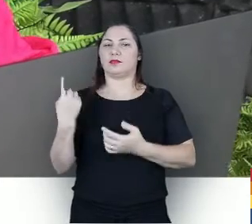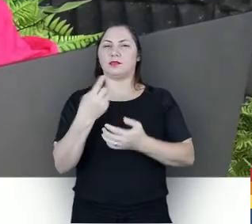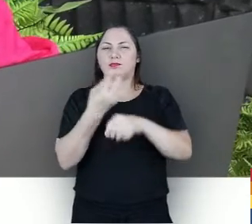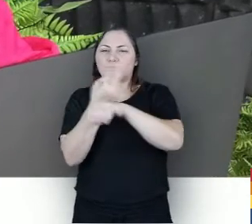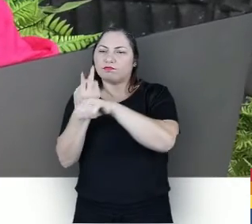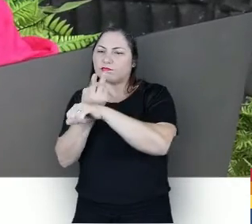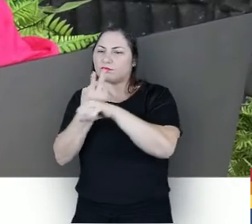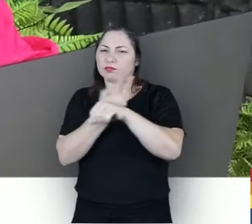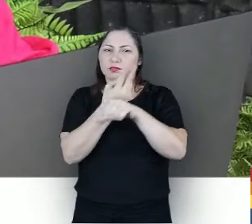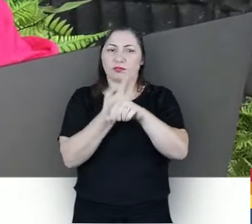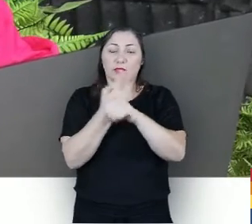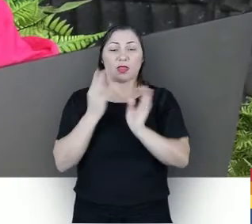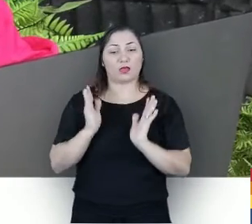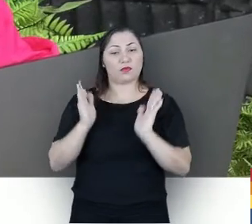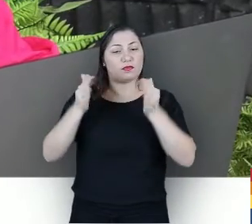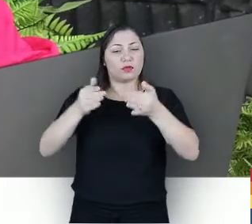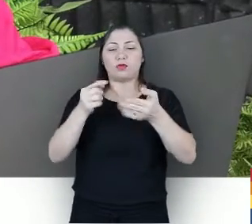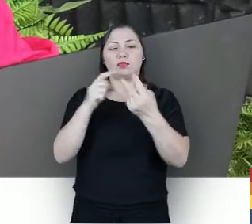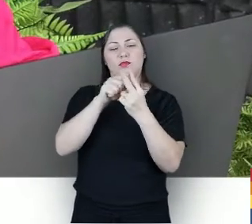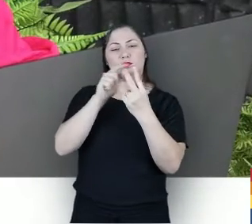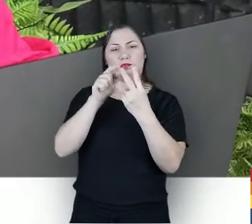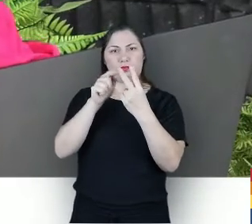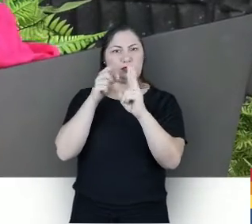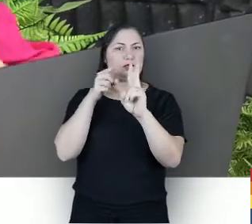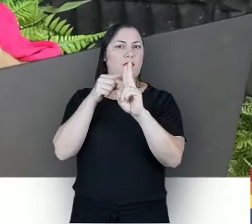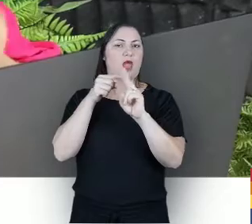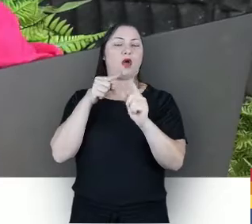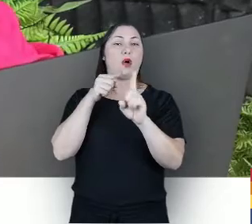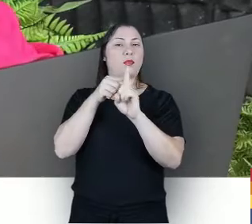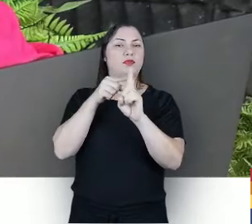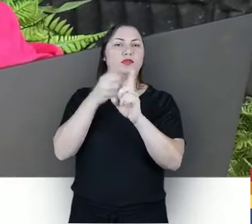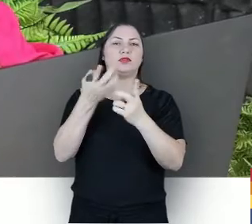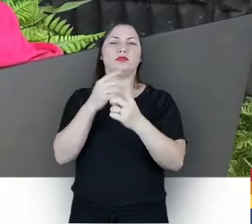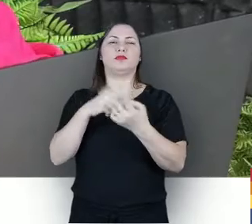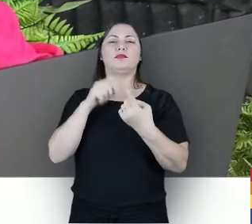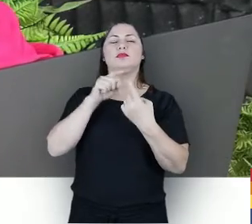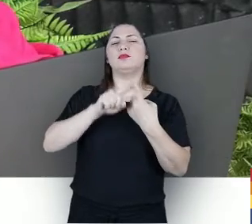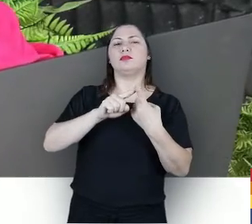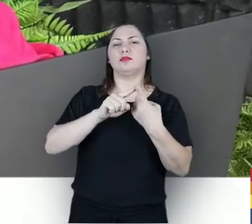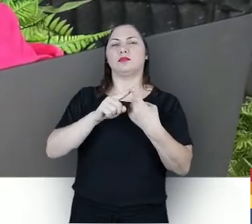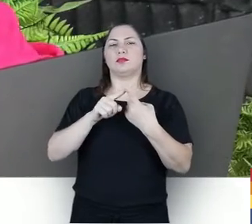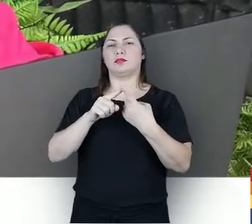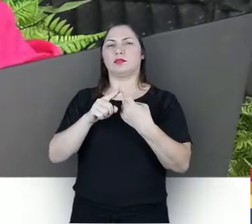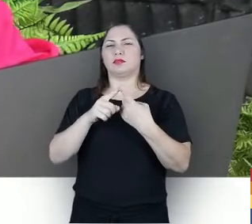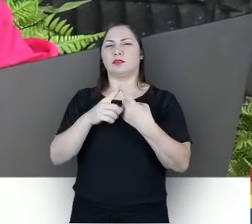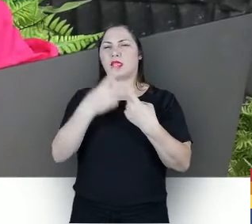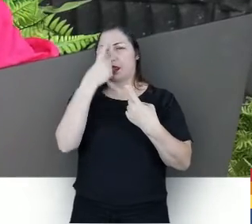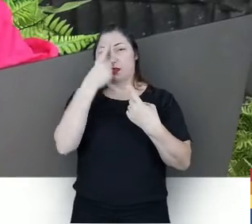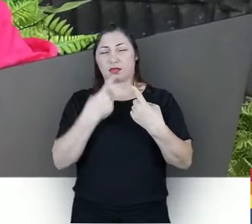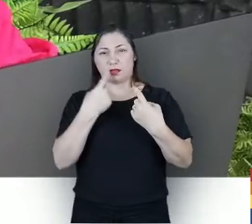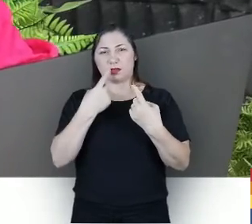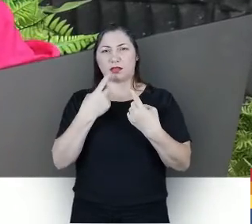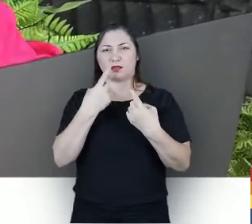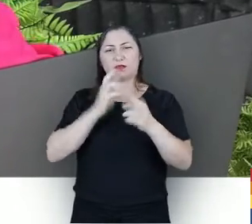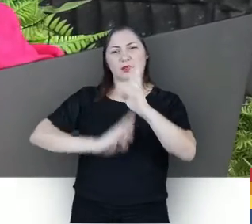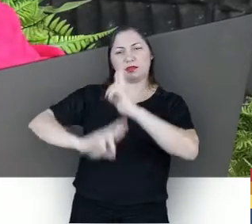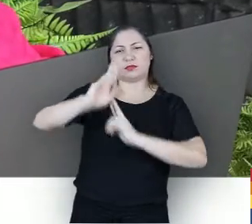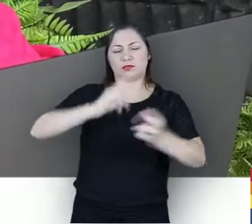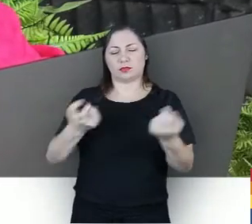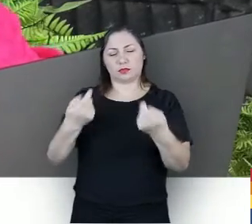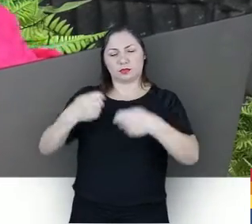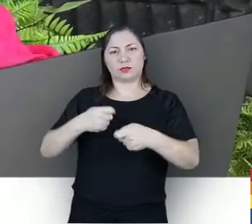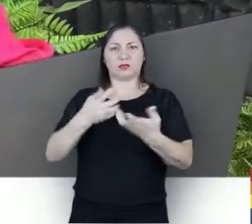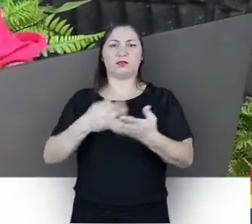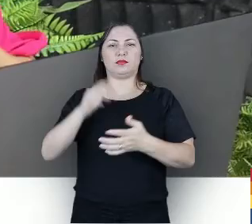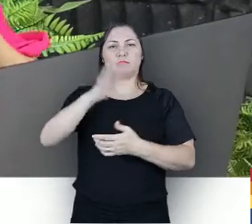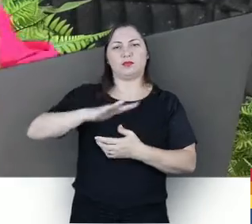competências específicas e as habilidades de cada área de conhecimento, definindo a proposta metodológica de cada componente curricular, e